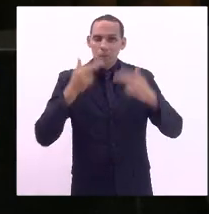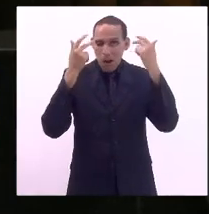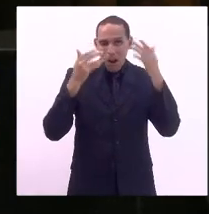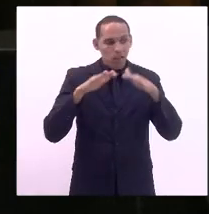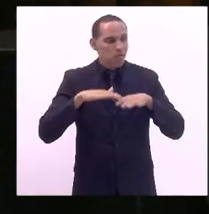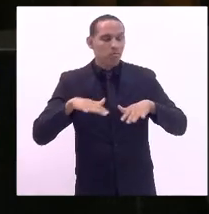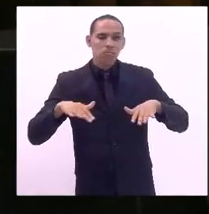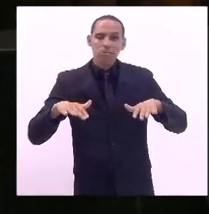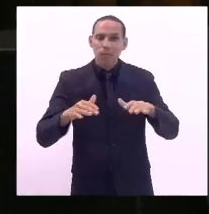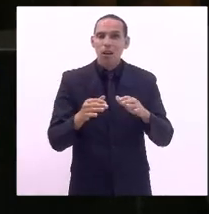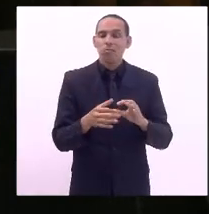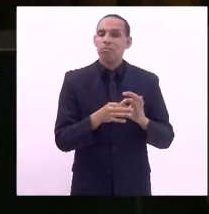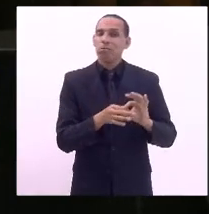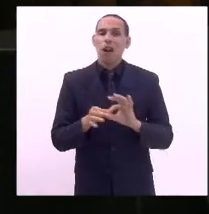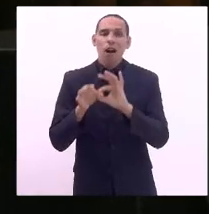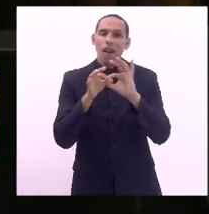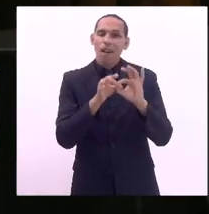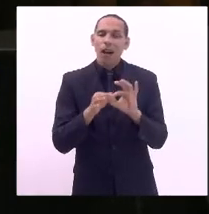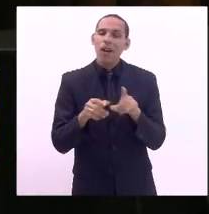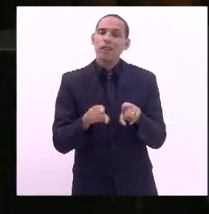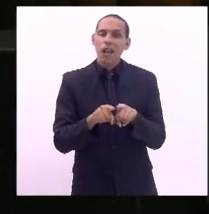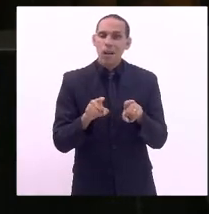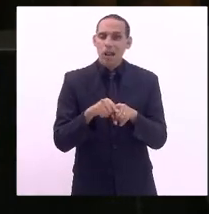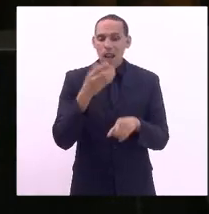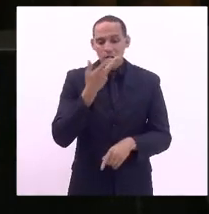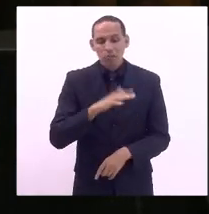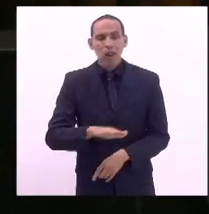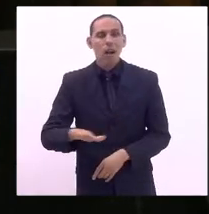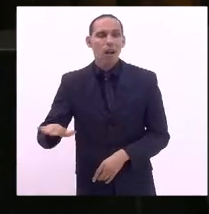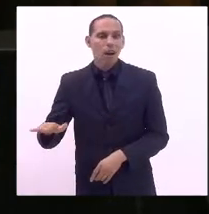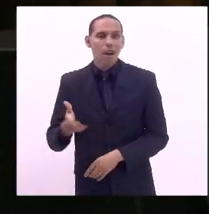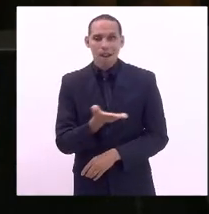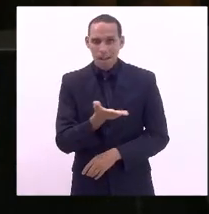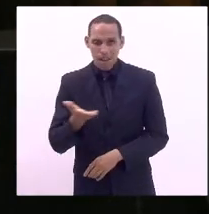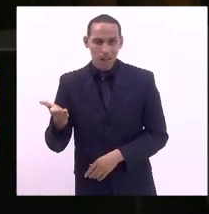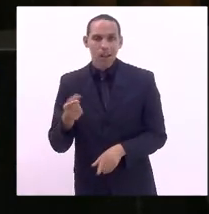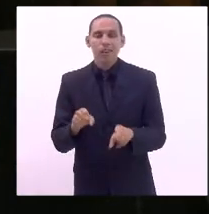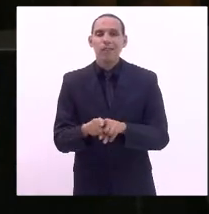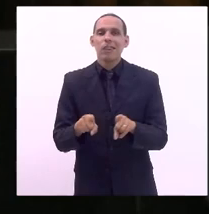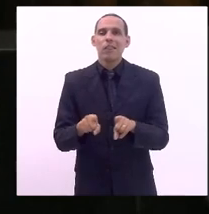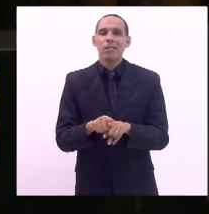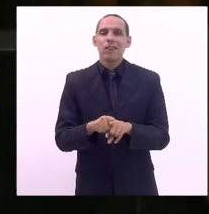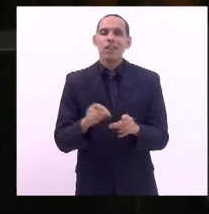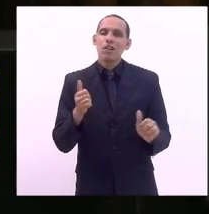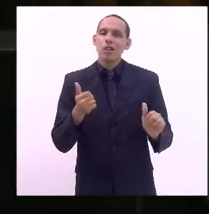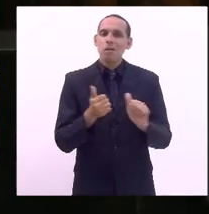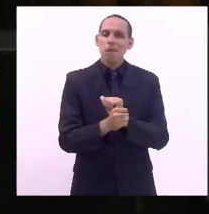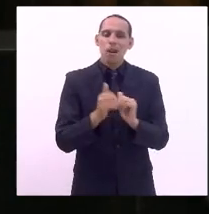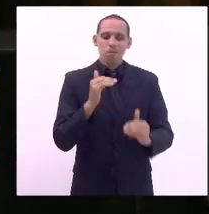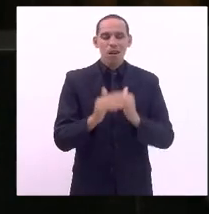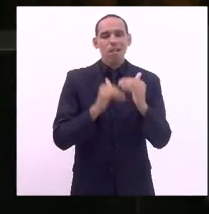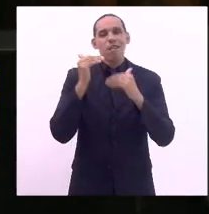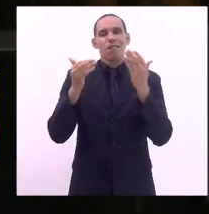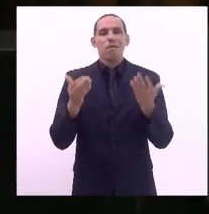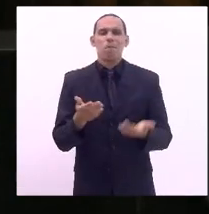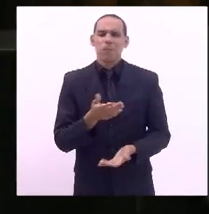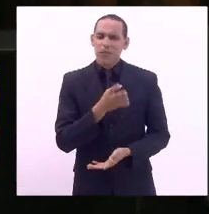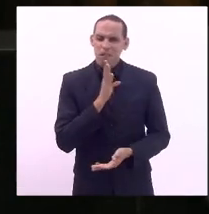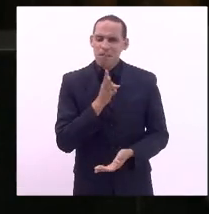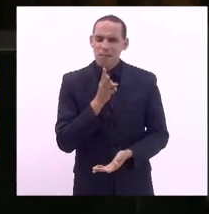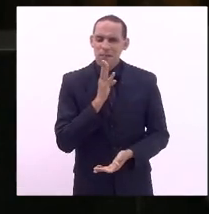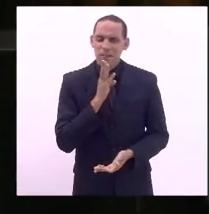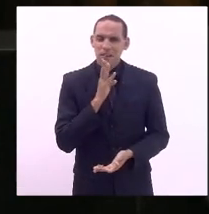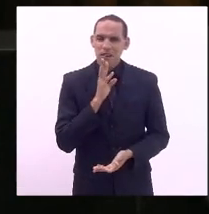e, obviamente, crianças que futuramente irão desenvolver um esporte. Quem conhece aí, não